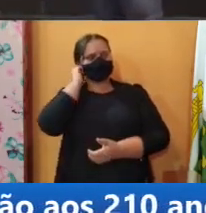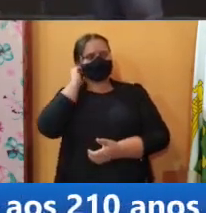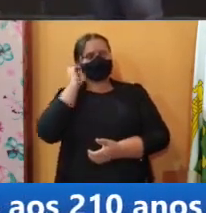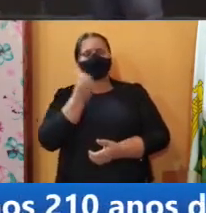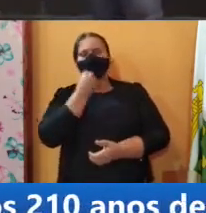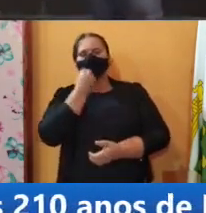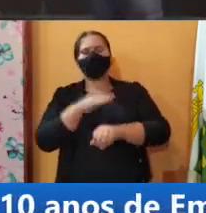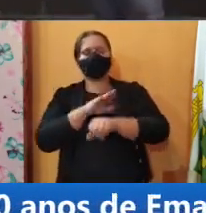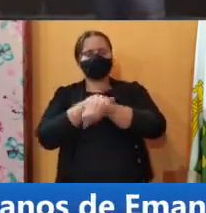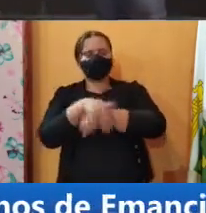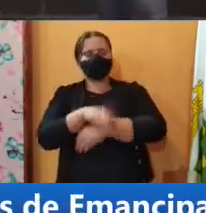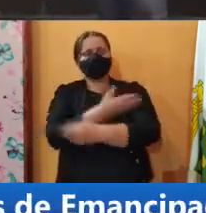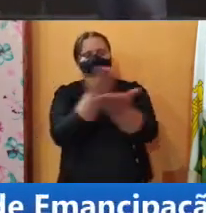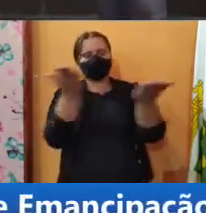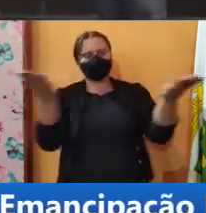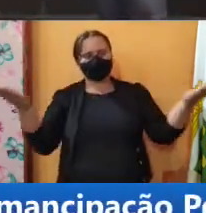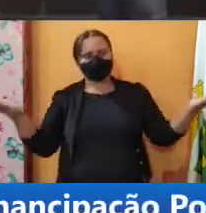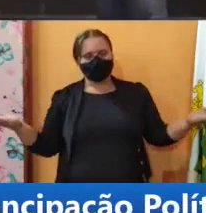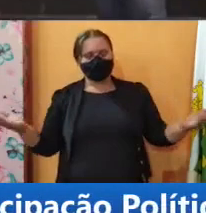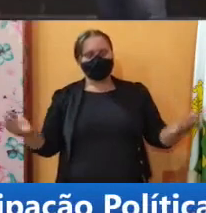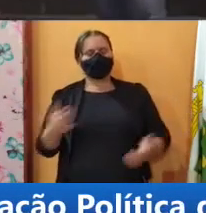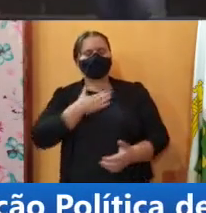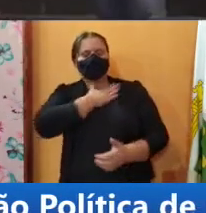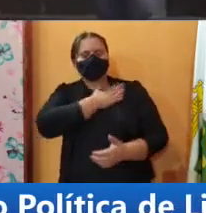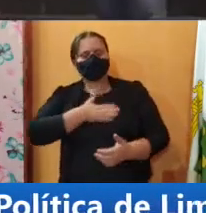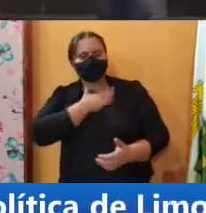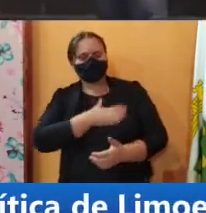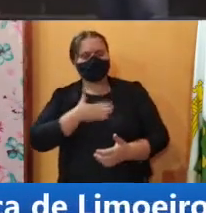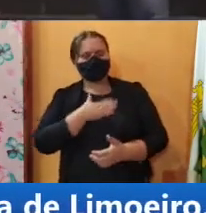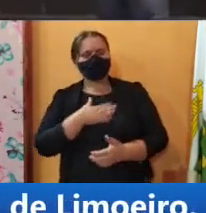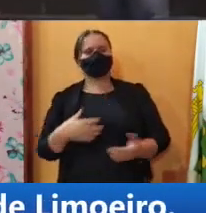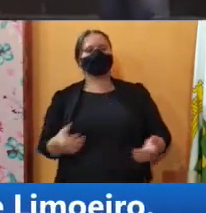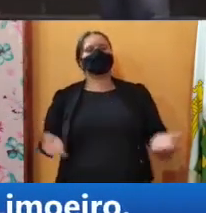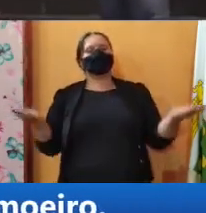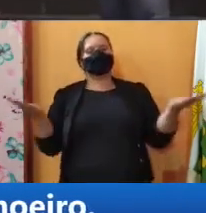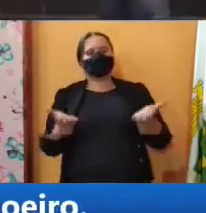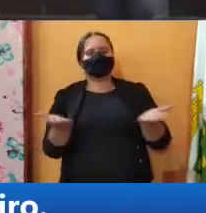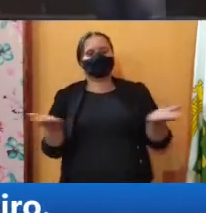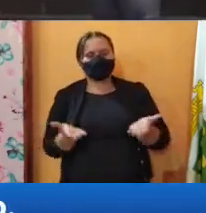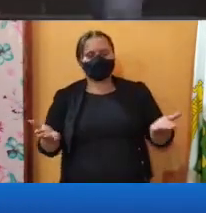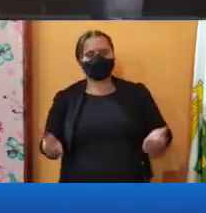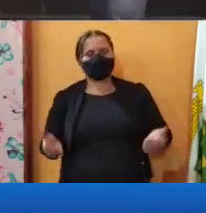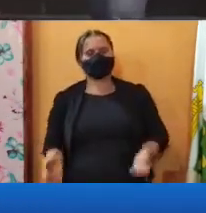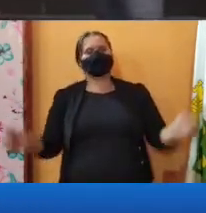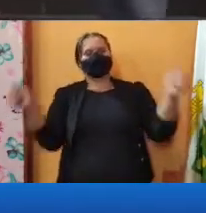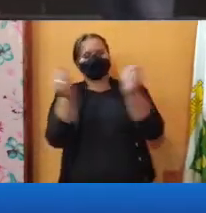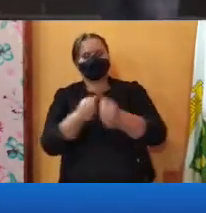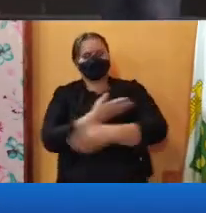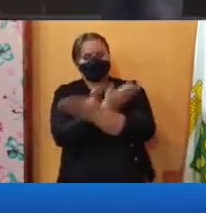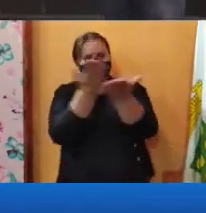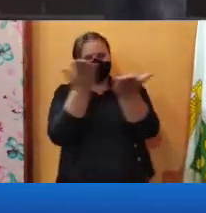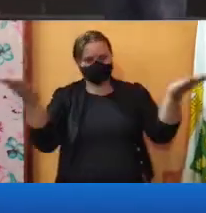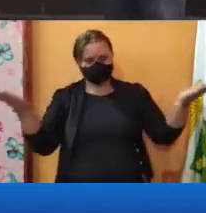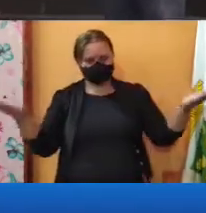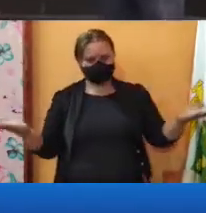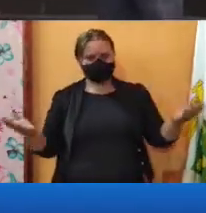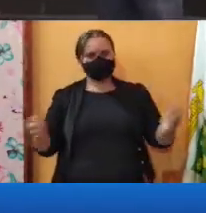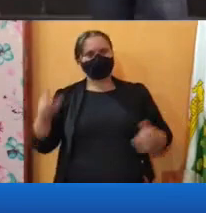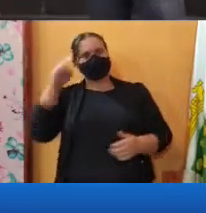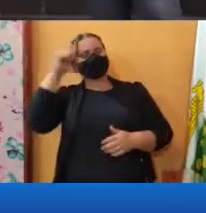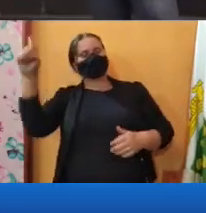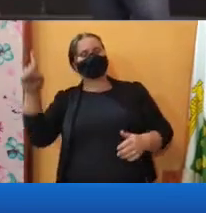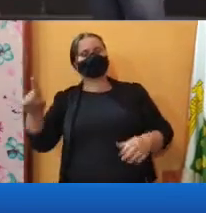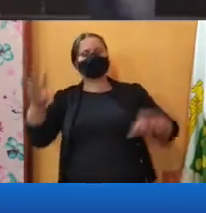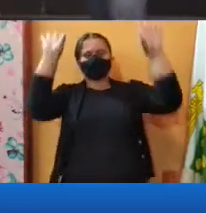Boa noite a todos. Para mim é um prazer muito grande estar aqui junto e misturado com vocês para um dia tão especial,